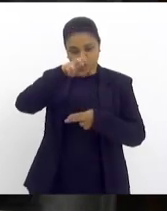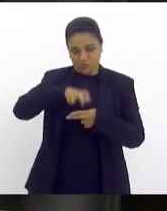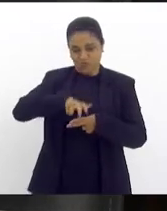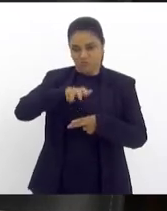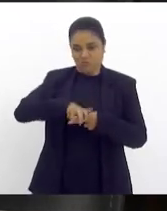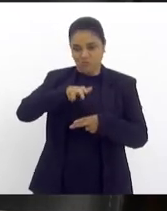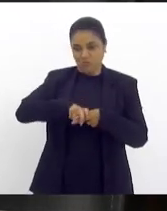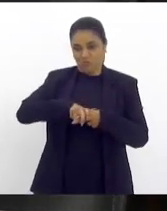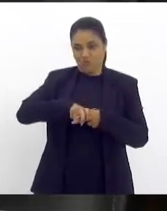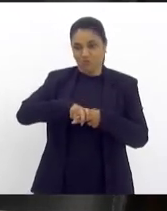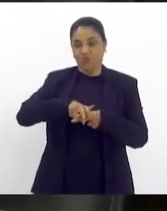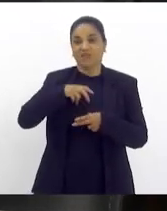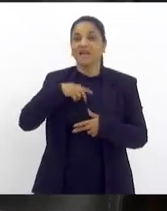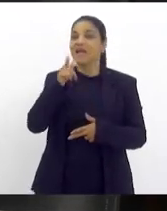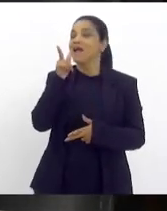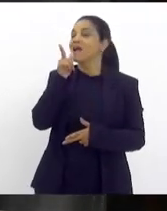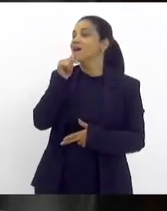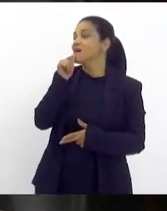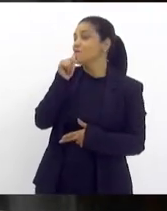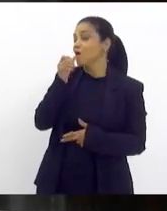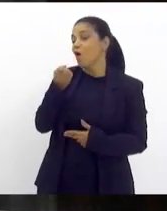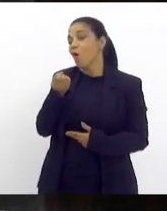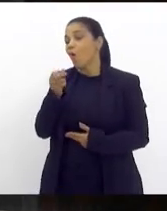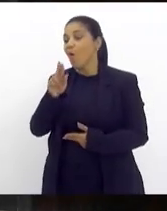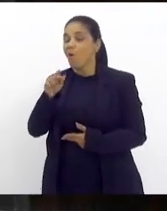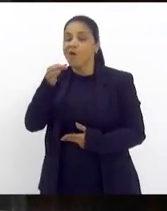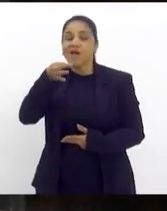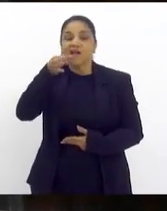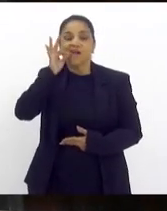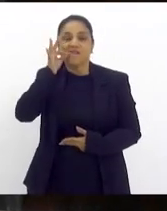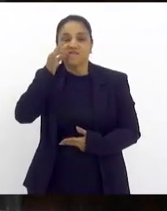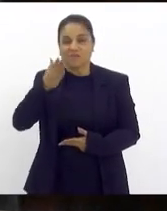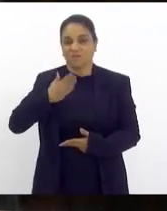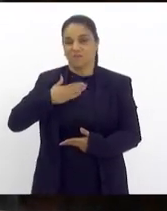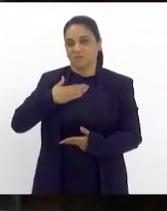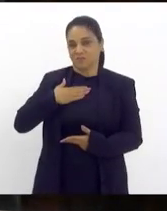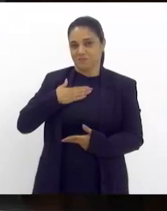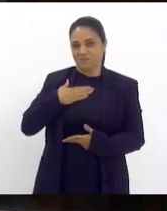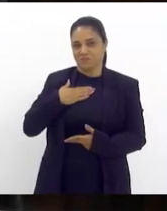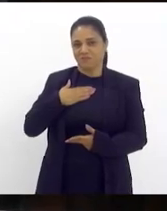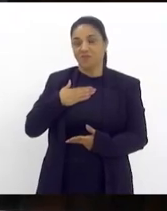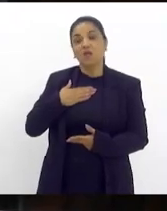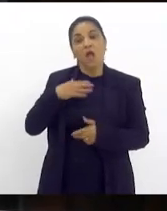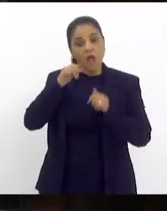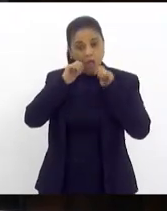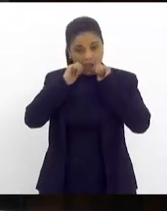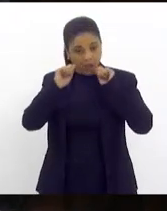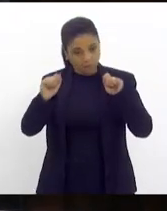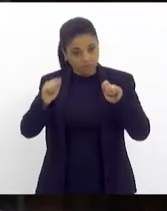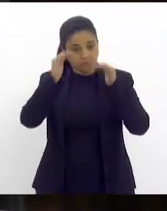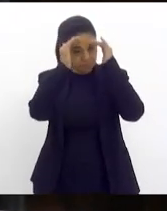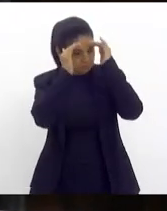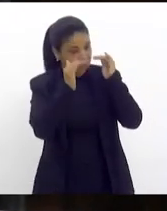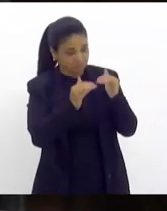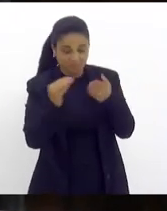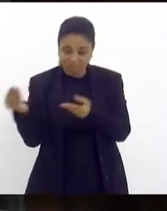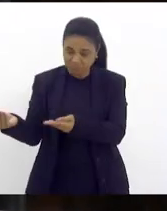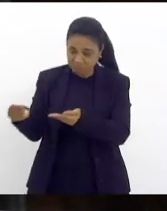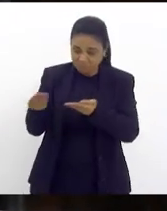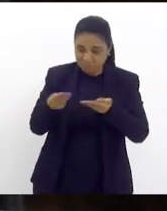Favor trazer água ou café para mim. E não é que as assessoras respeitavam?